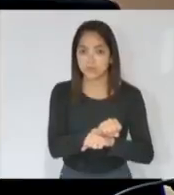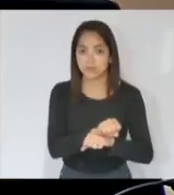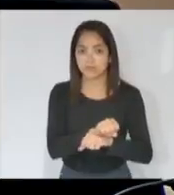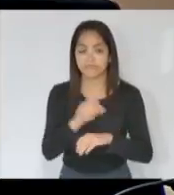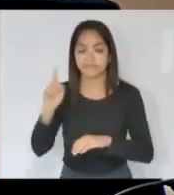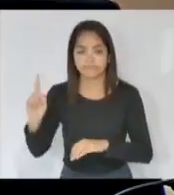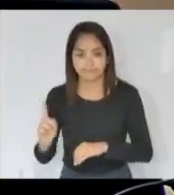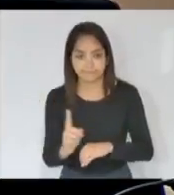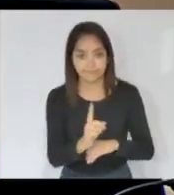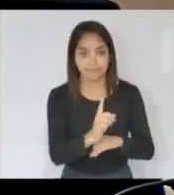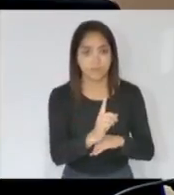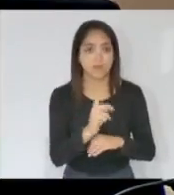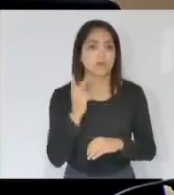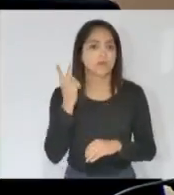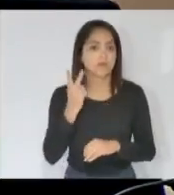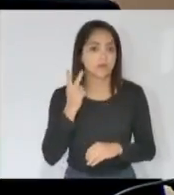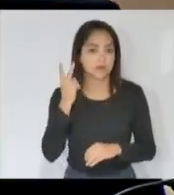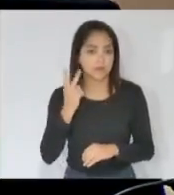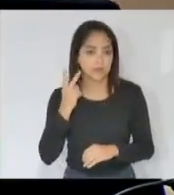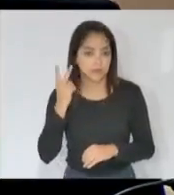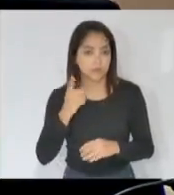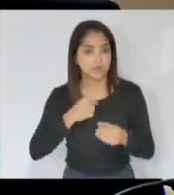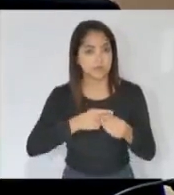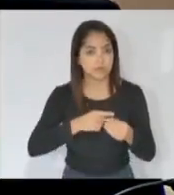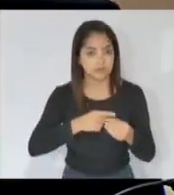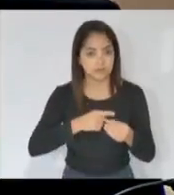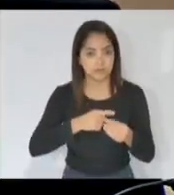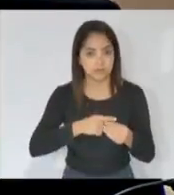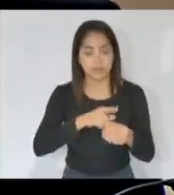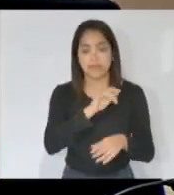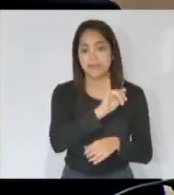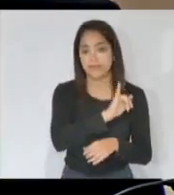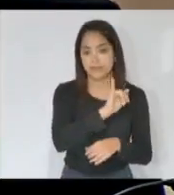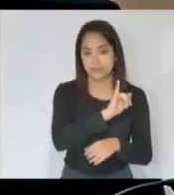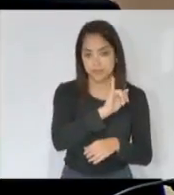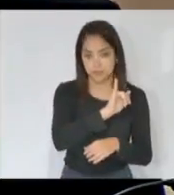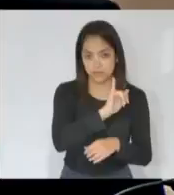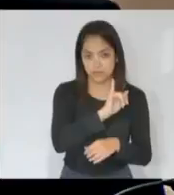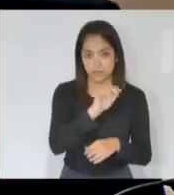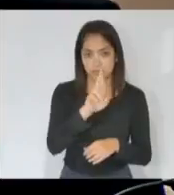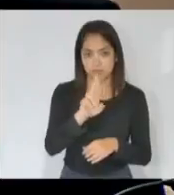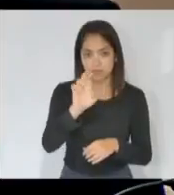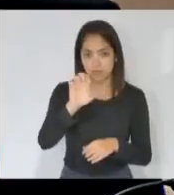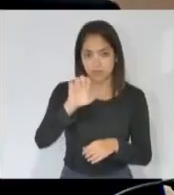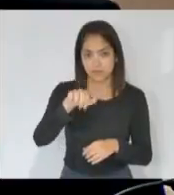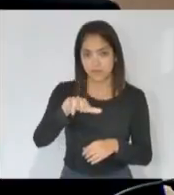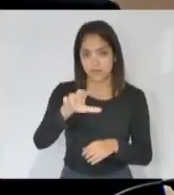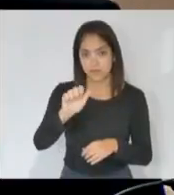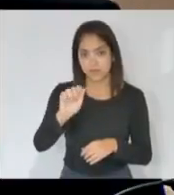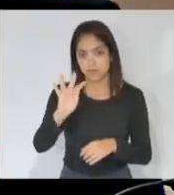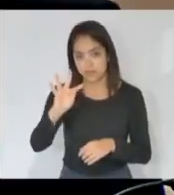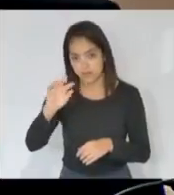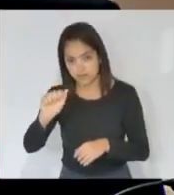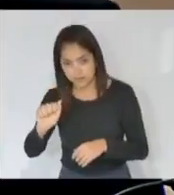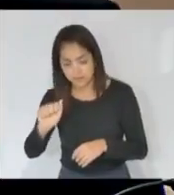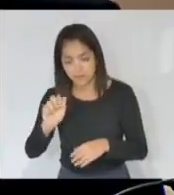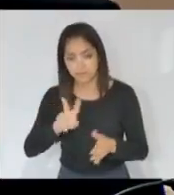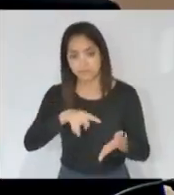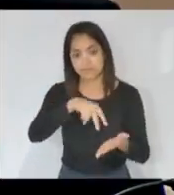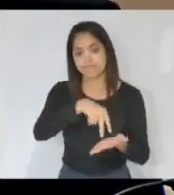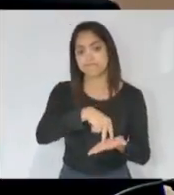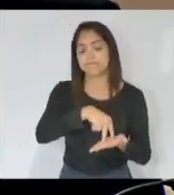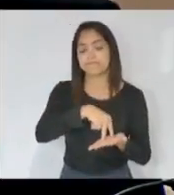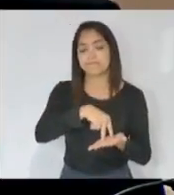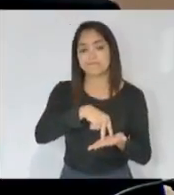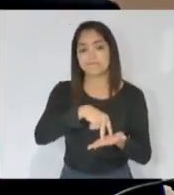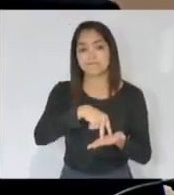senhora vereadora do município de Itajaí, Renata Narciso, fizesse uso da palavra